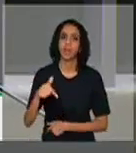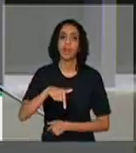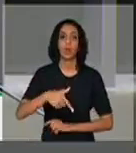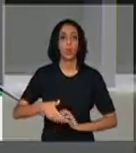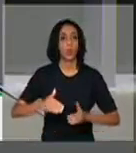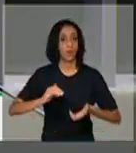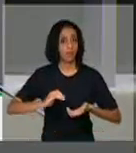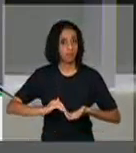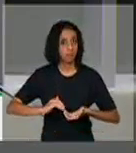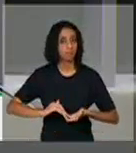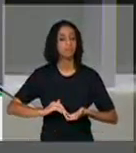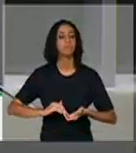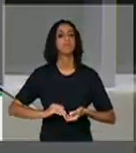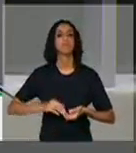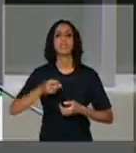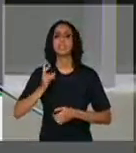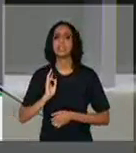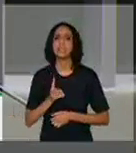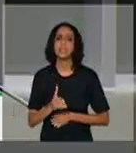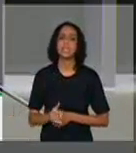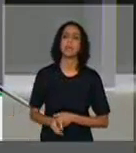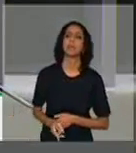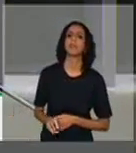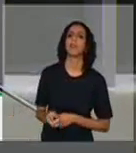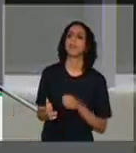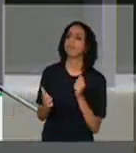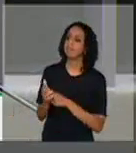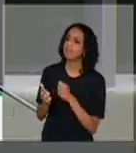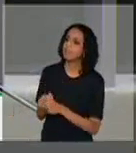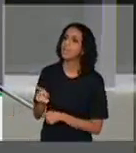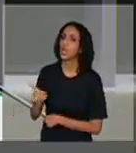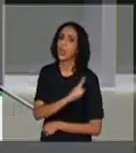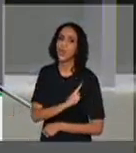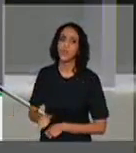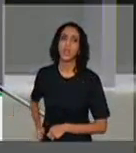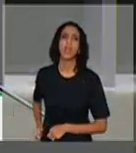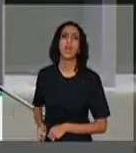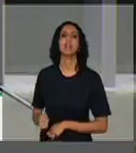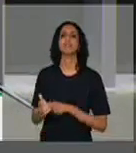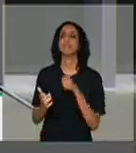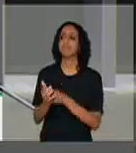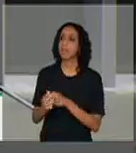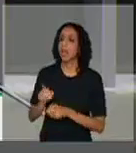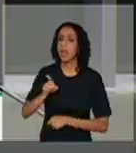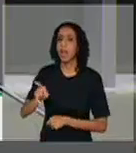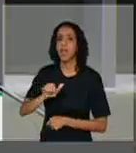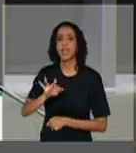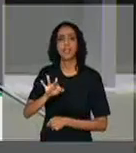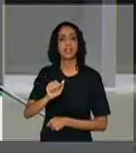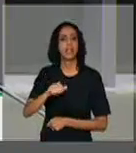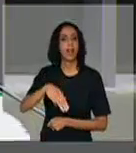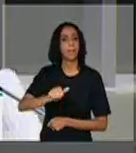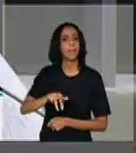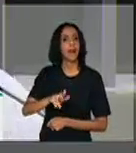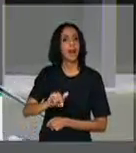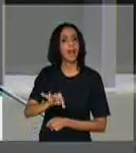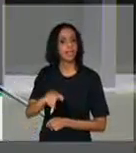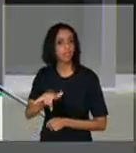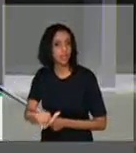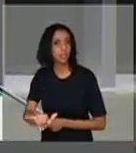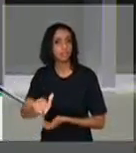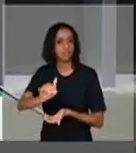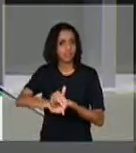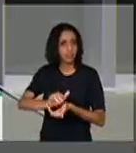Nacional, fazendo interferência junto ao governo, junto a Itamaraty, em relação ao posicionamento do